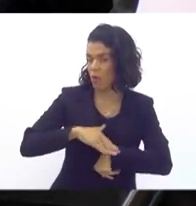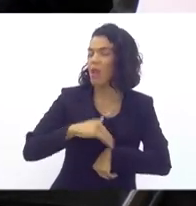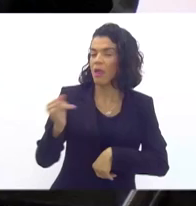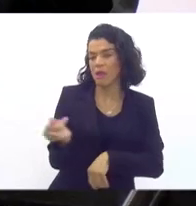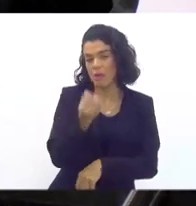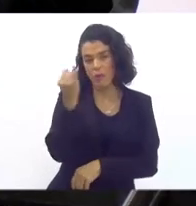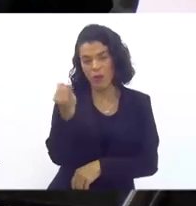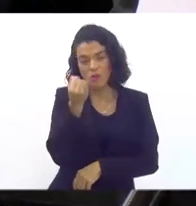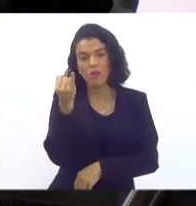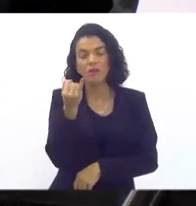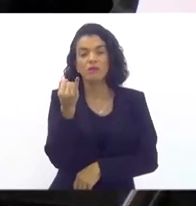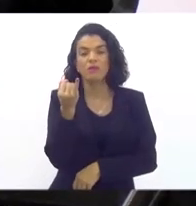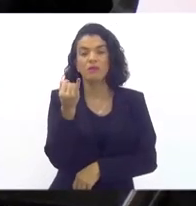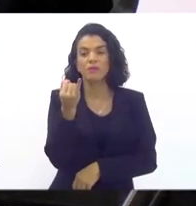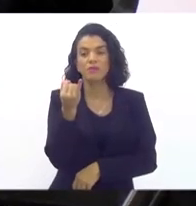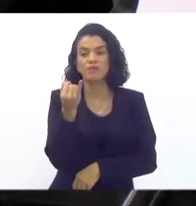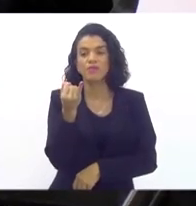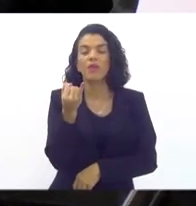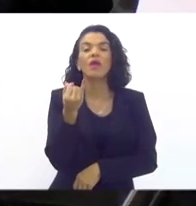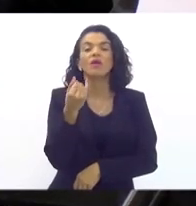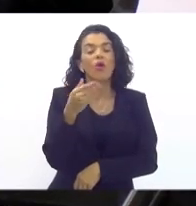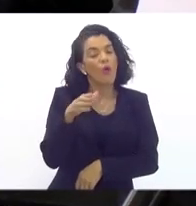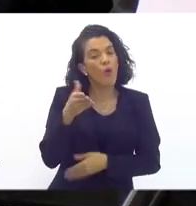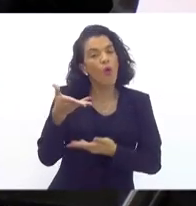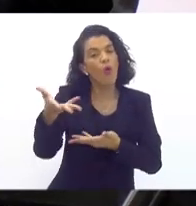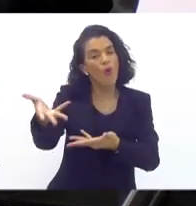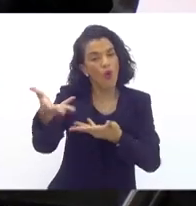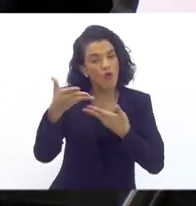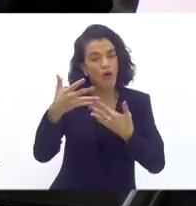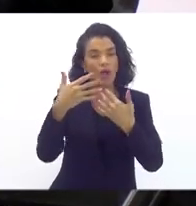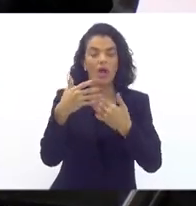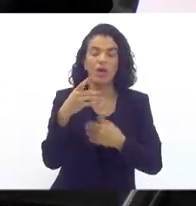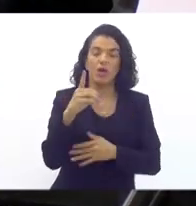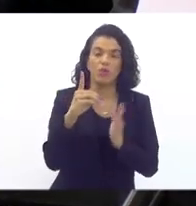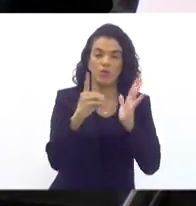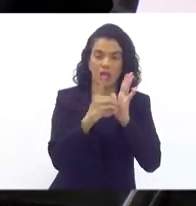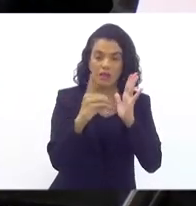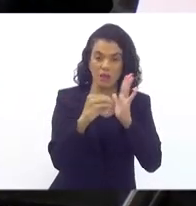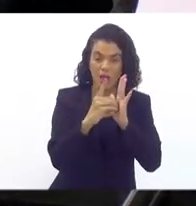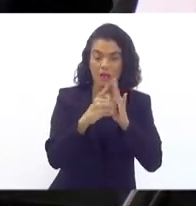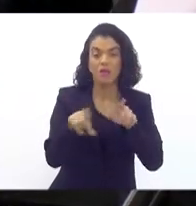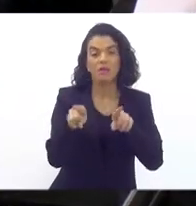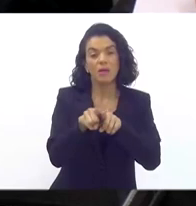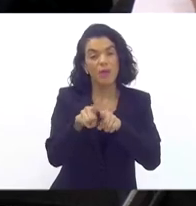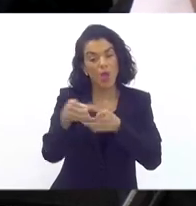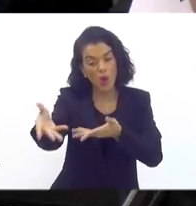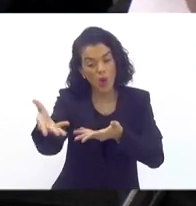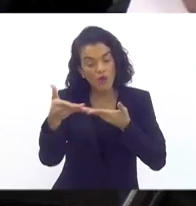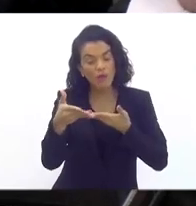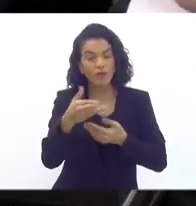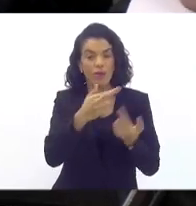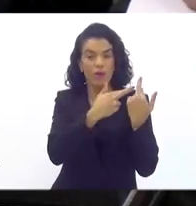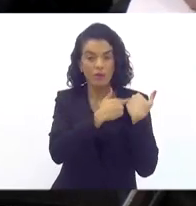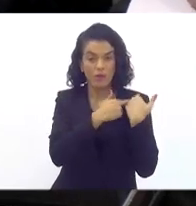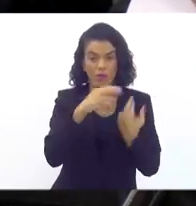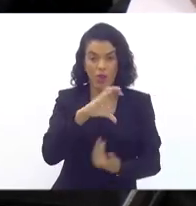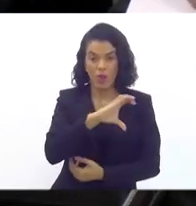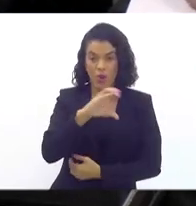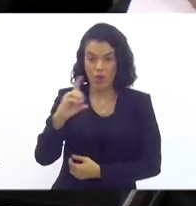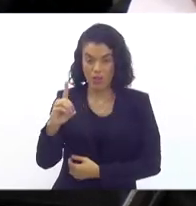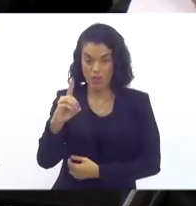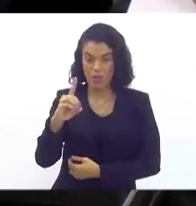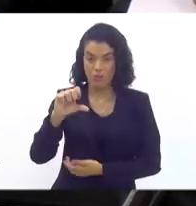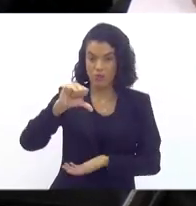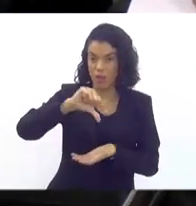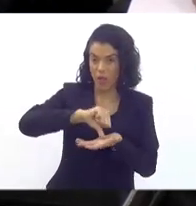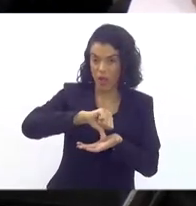no radar uma audiência convocando o Detran convocando o responsável da coordenação de da